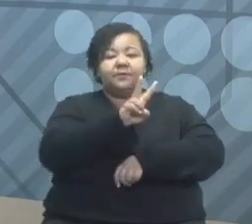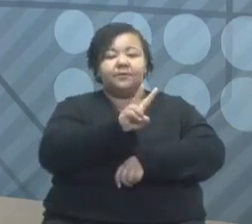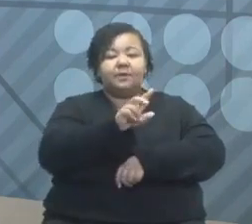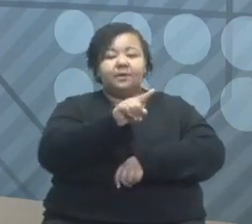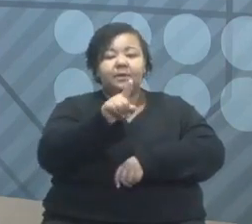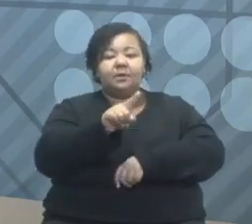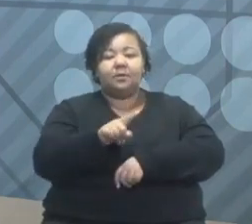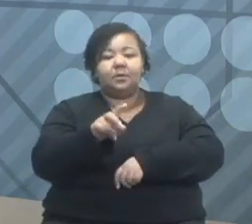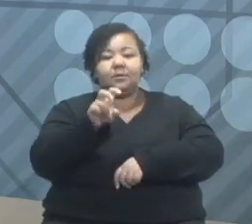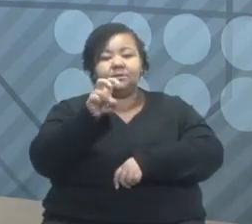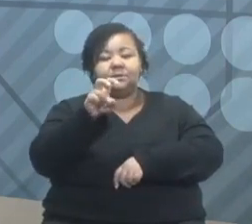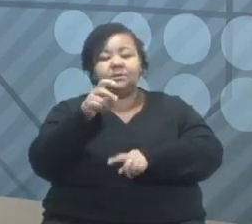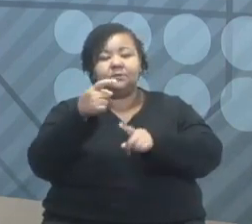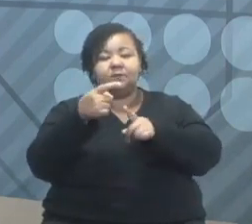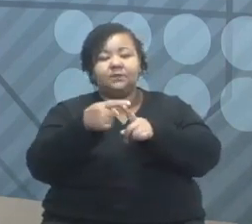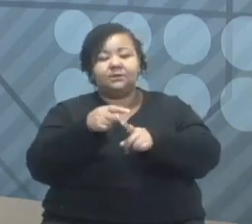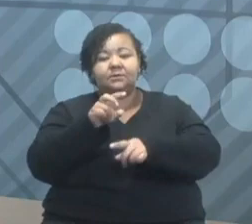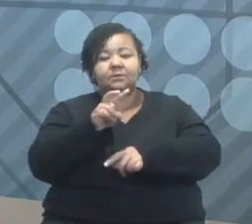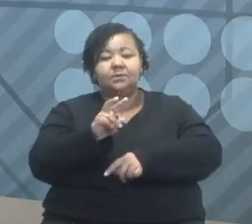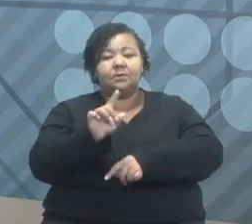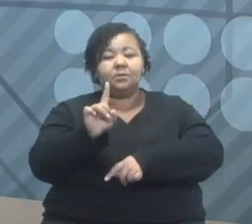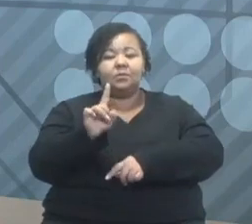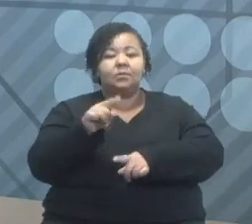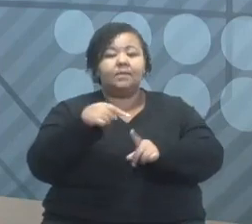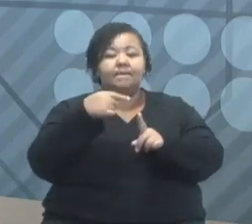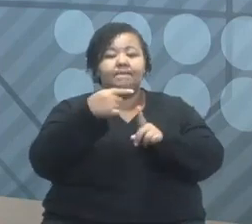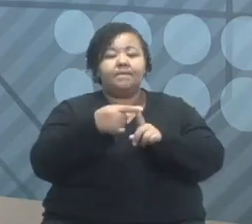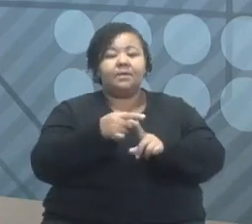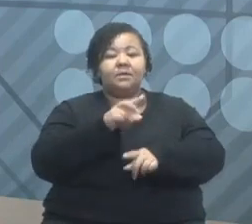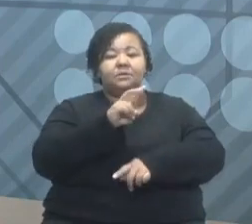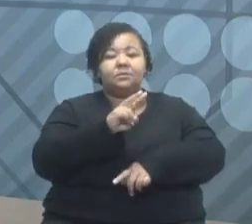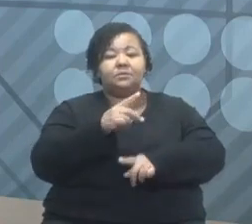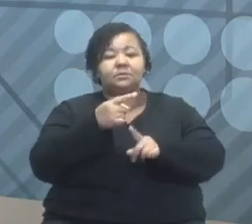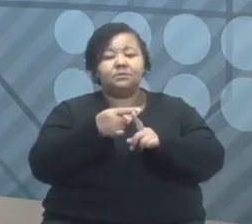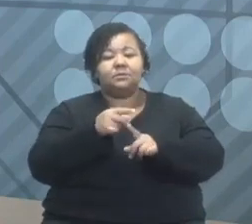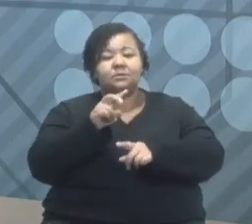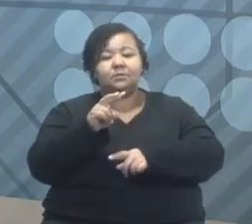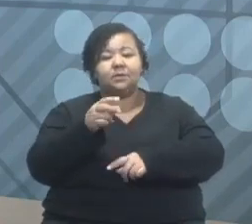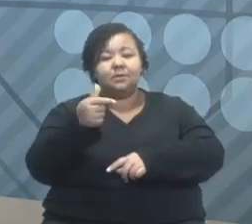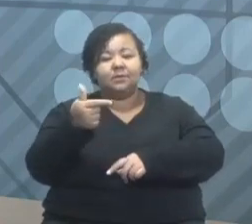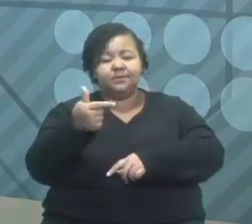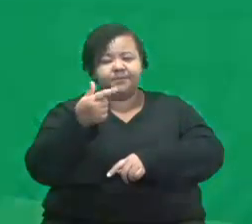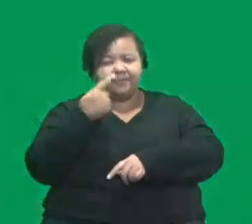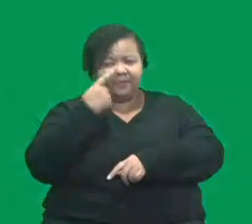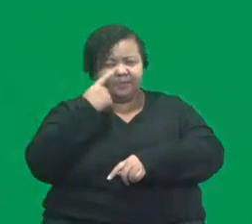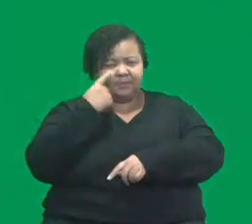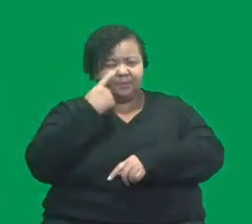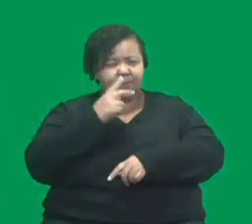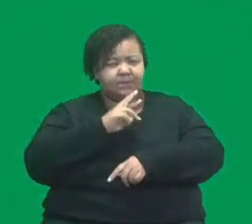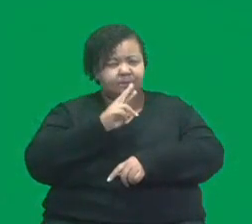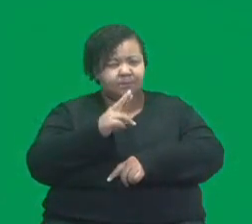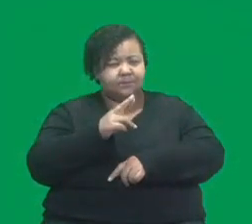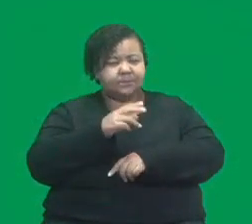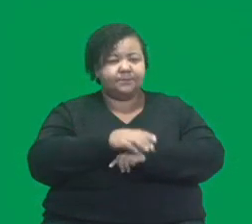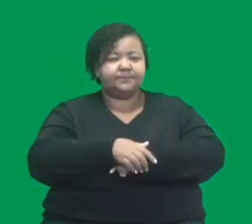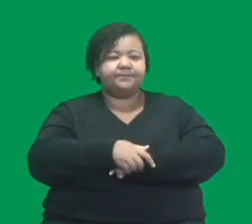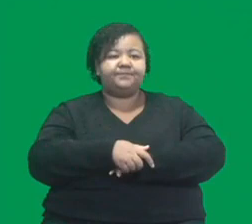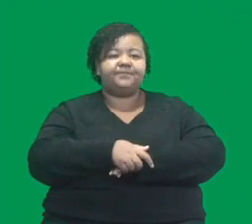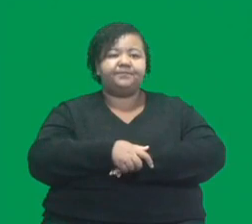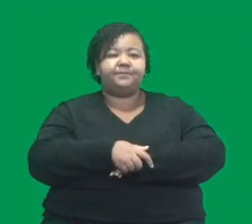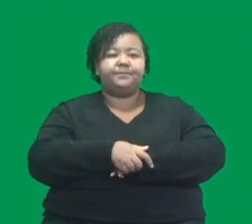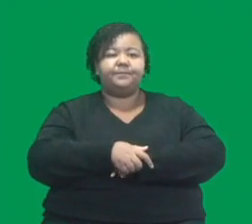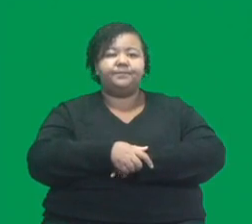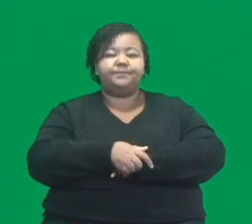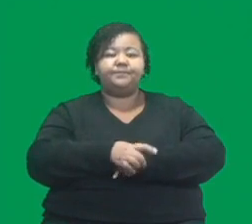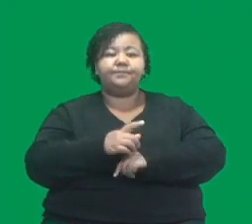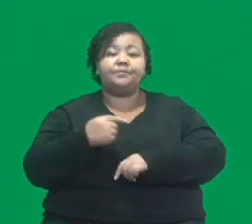igual a 5 vezes o V1 mais 2 vezes o V2. Vamos conferir essa resposta? Então, nós